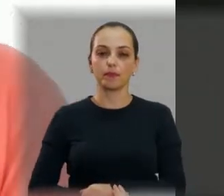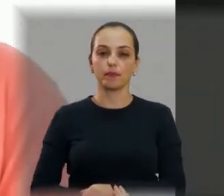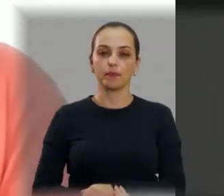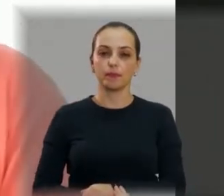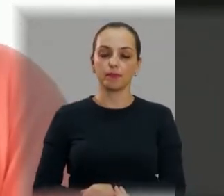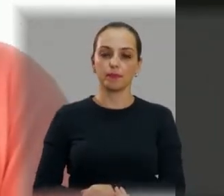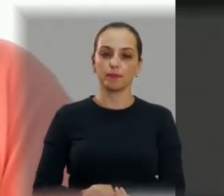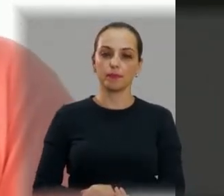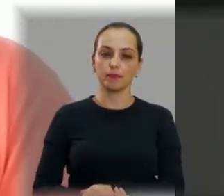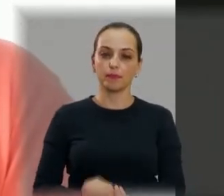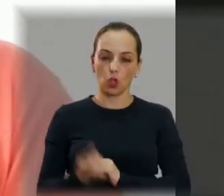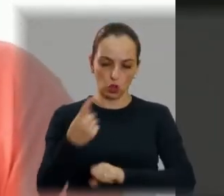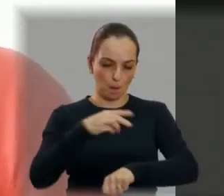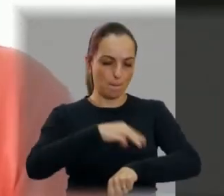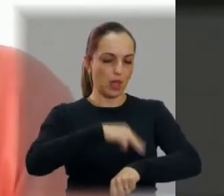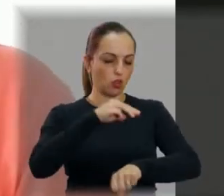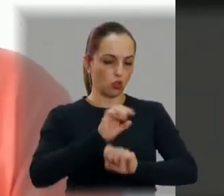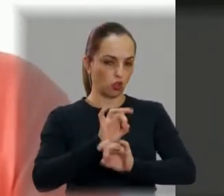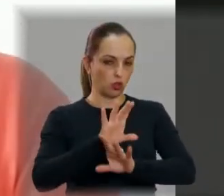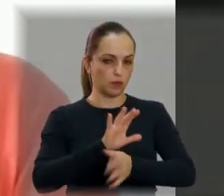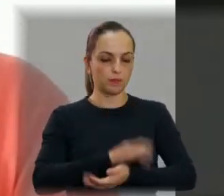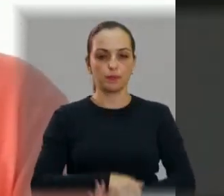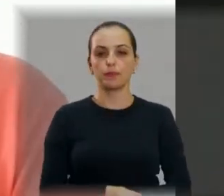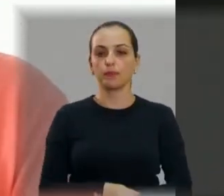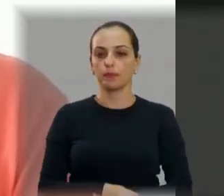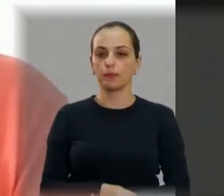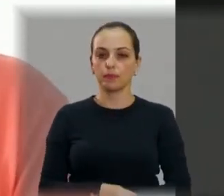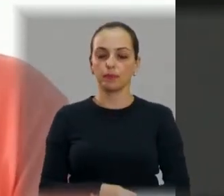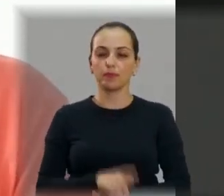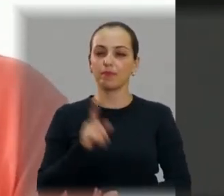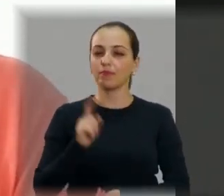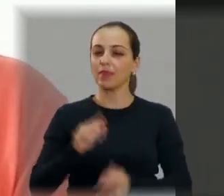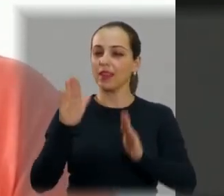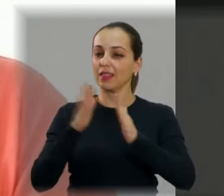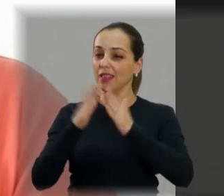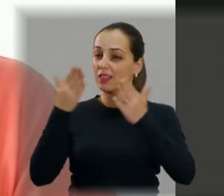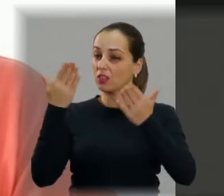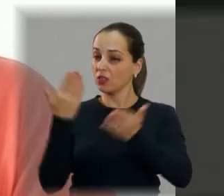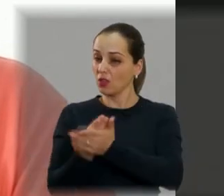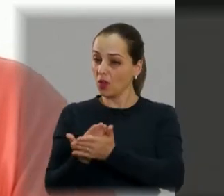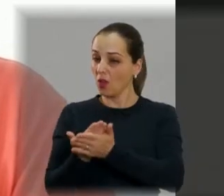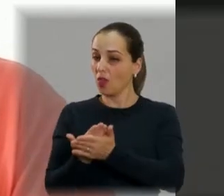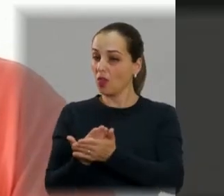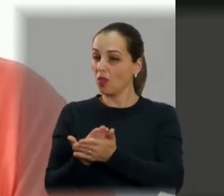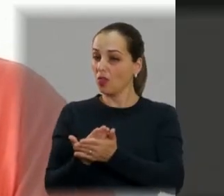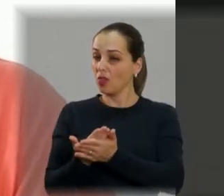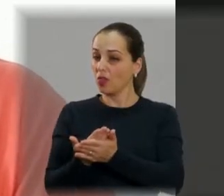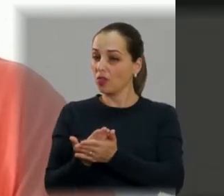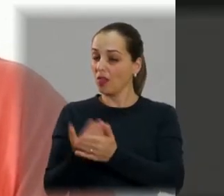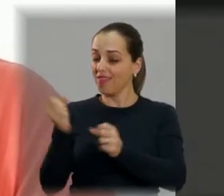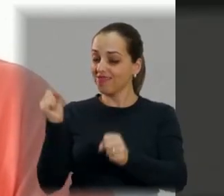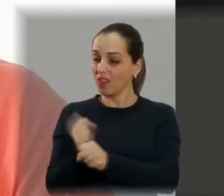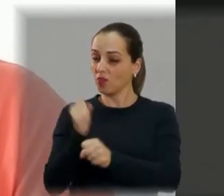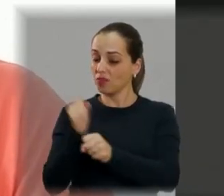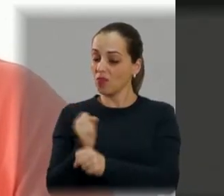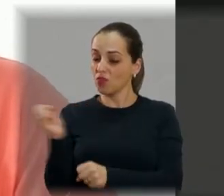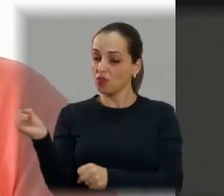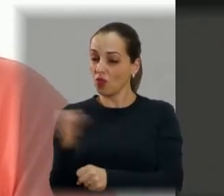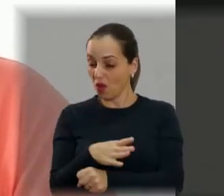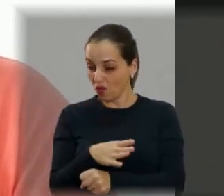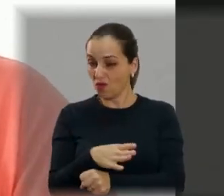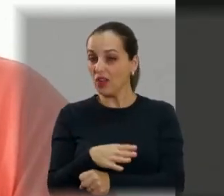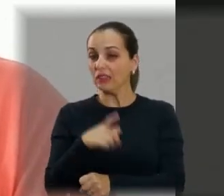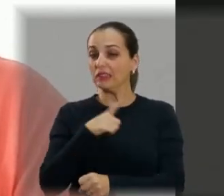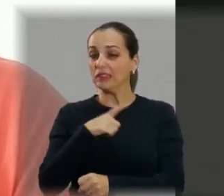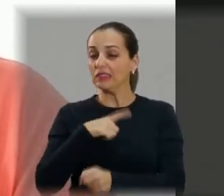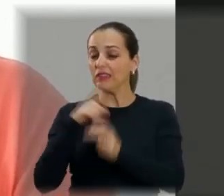preciso. A triste situação de muitas escolas que estão passando por processo de reforma no município, presidente, é